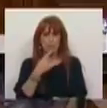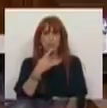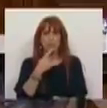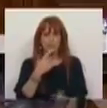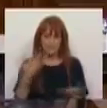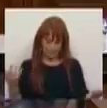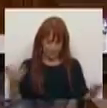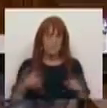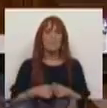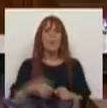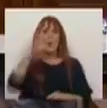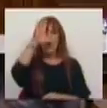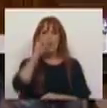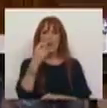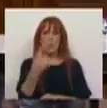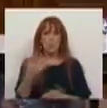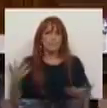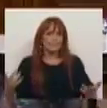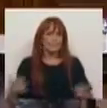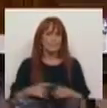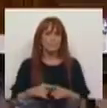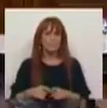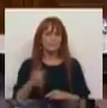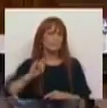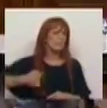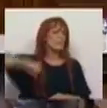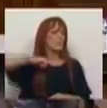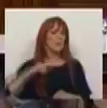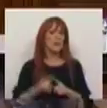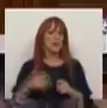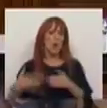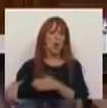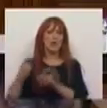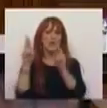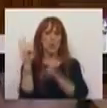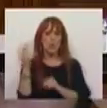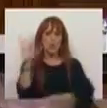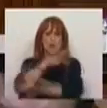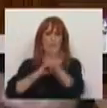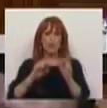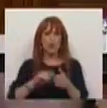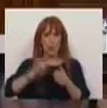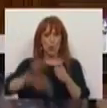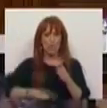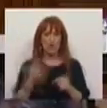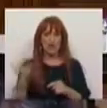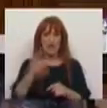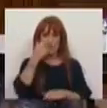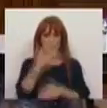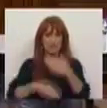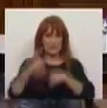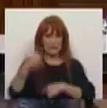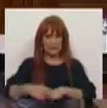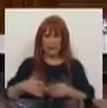extrema. Um governo que, ao arrepio das orientações da União Europeia e da Convenção dos Direitos das Pessoas com